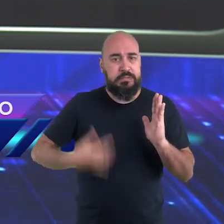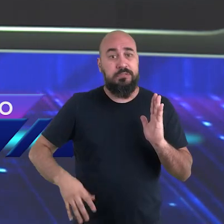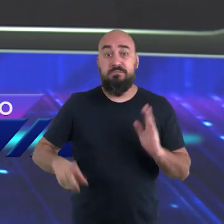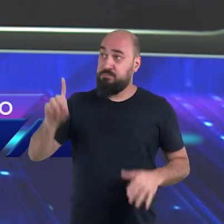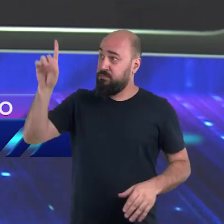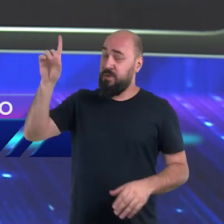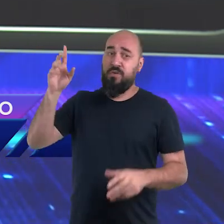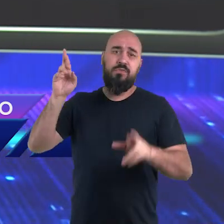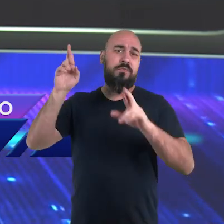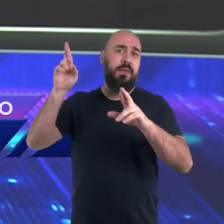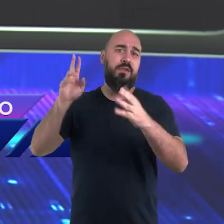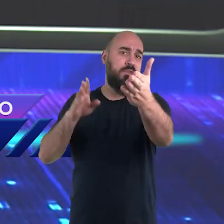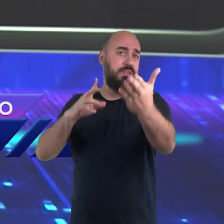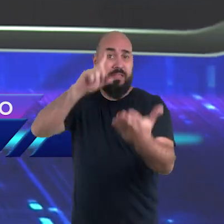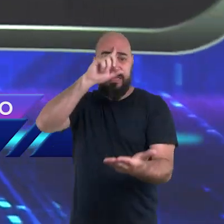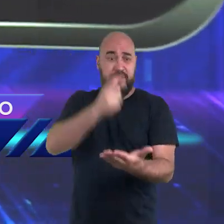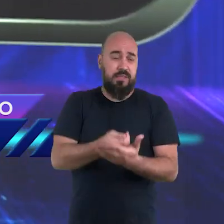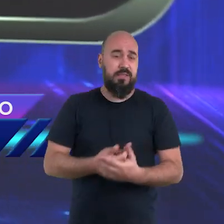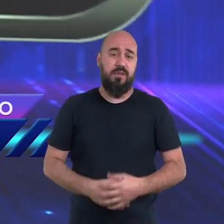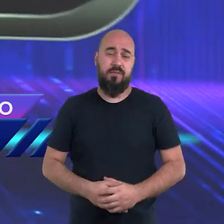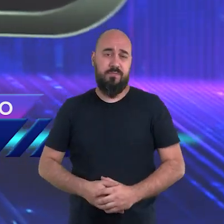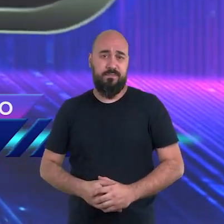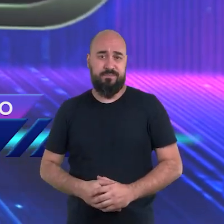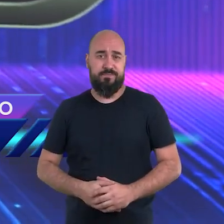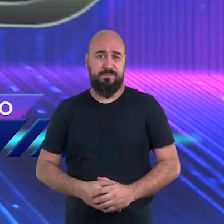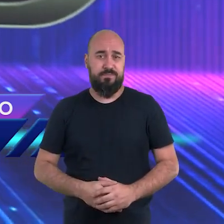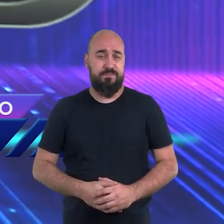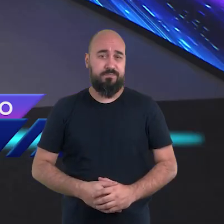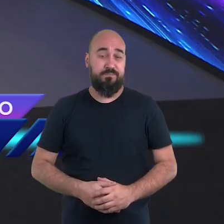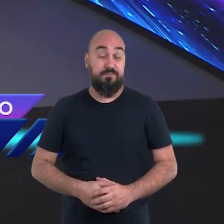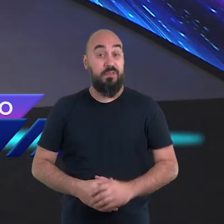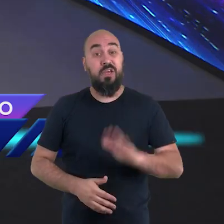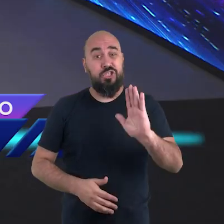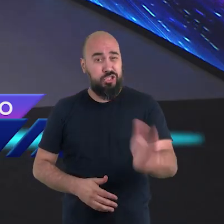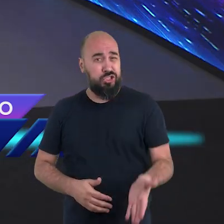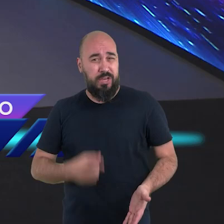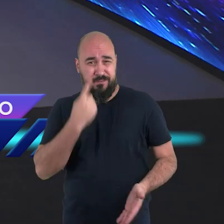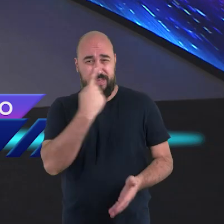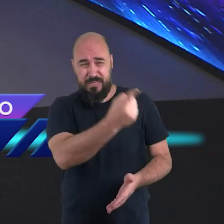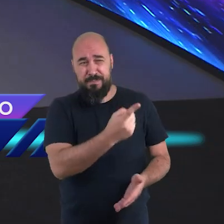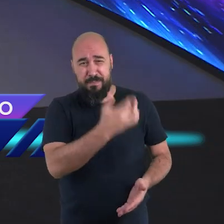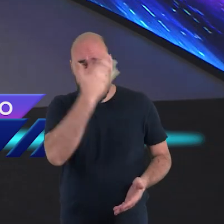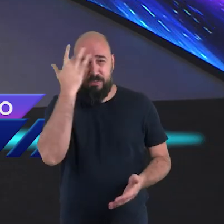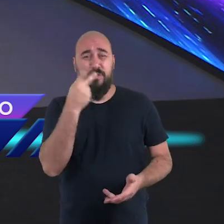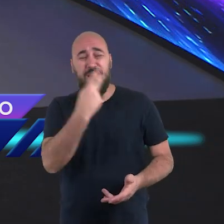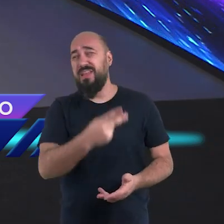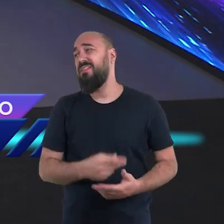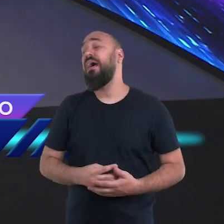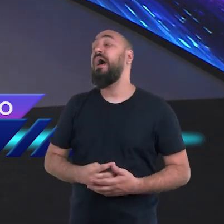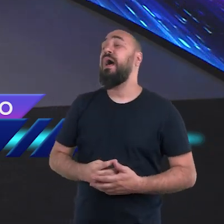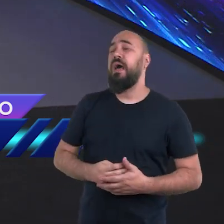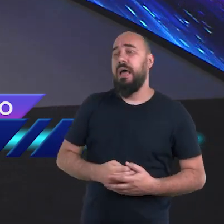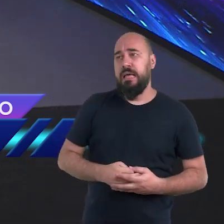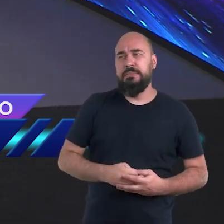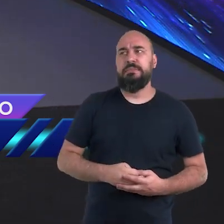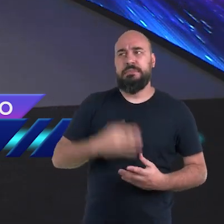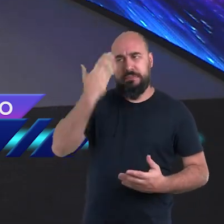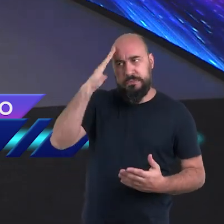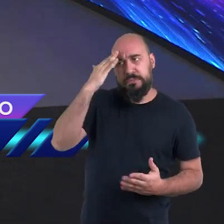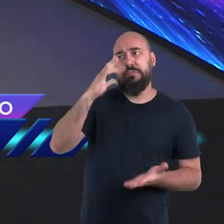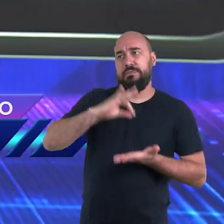espera que você tome uma decisão. Eu já ouvi muitas pessoas dizendo assim, pastor, eu já